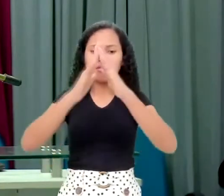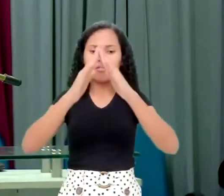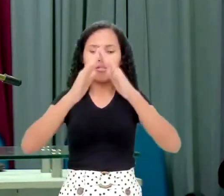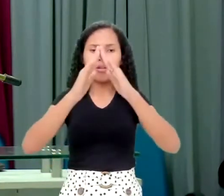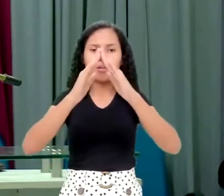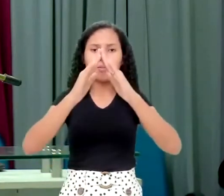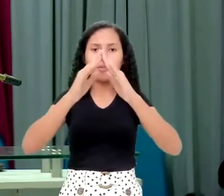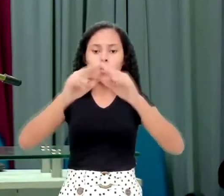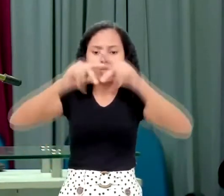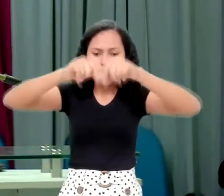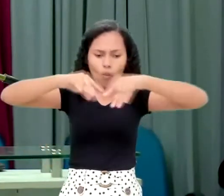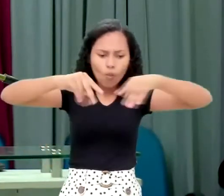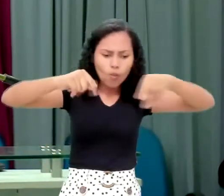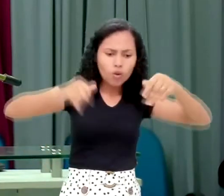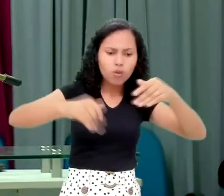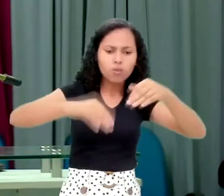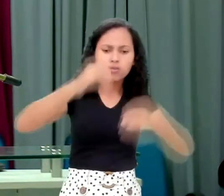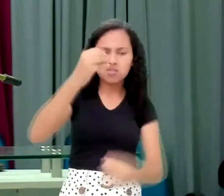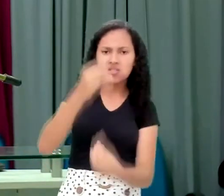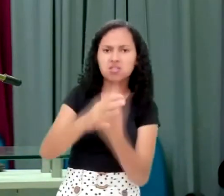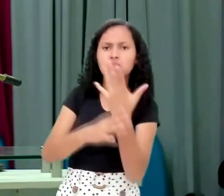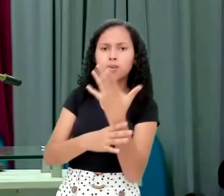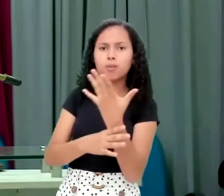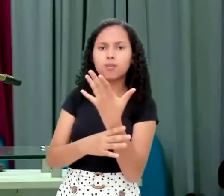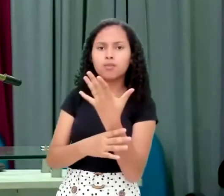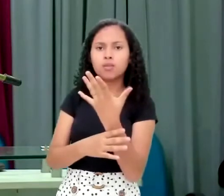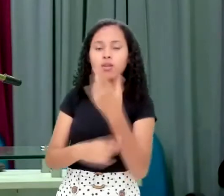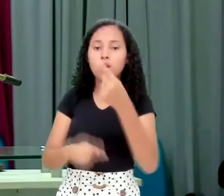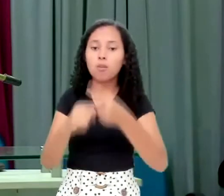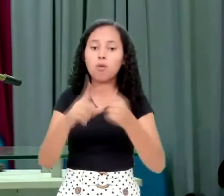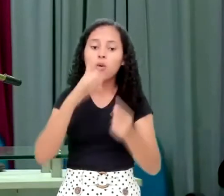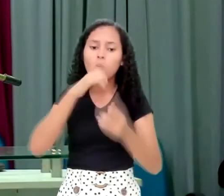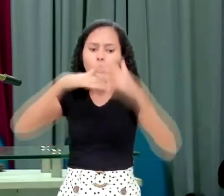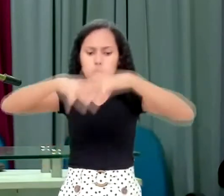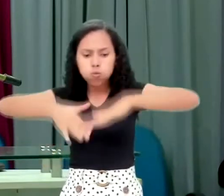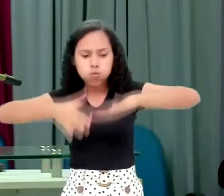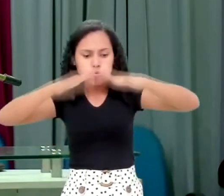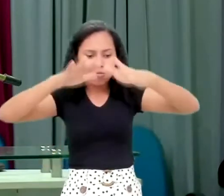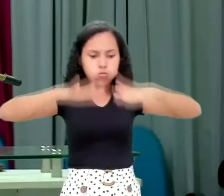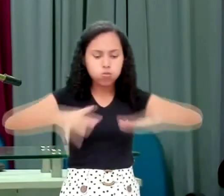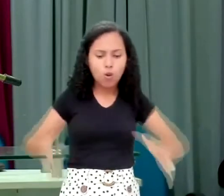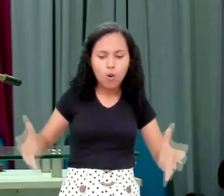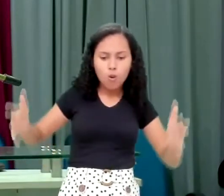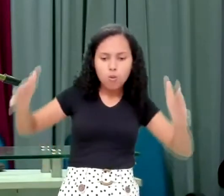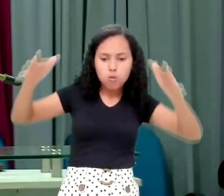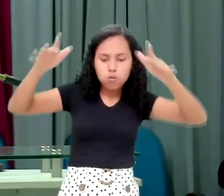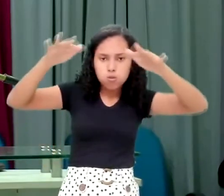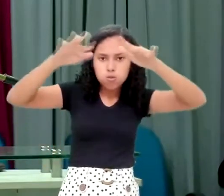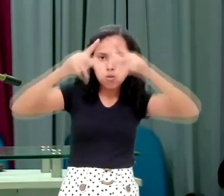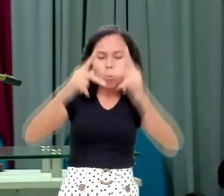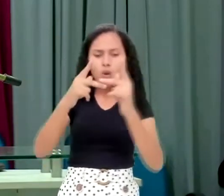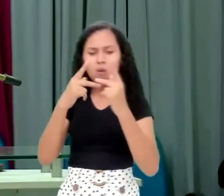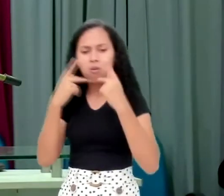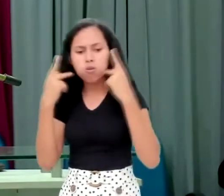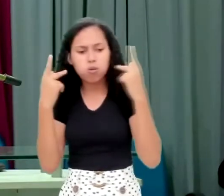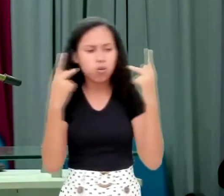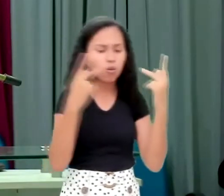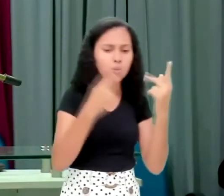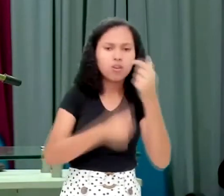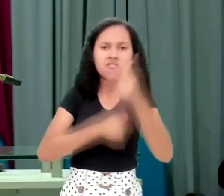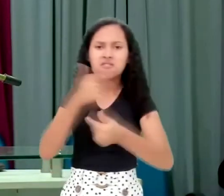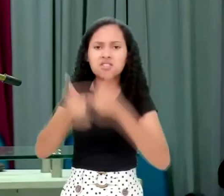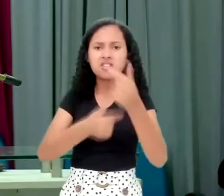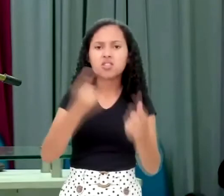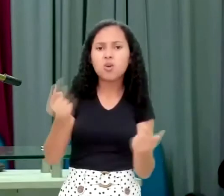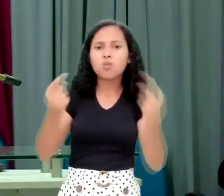areia. Ele diz: porque subiram os rios, sopraram os ventos, e combateram contra